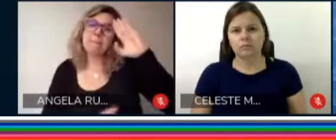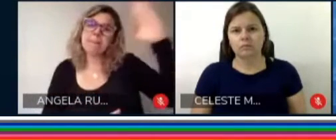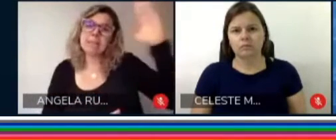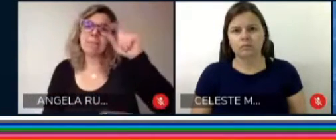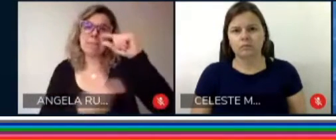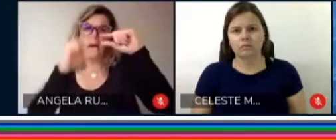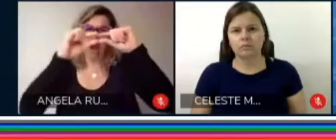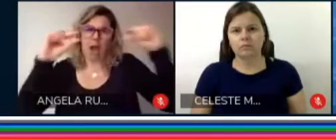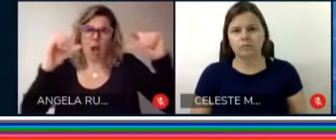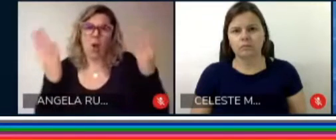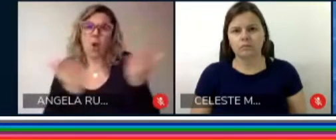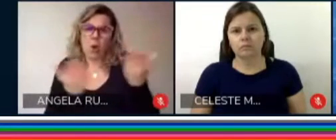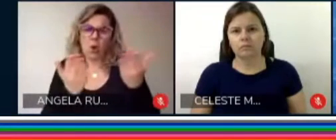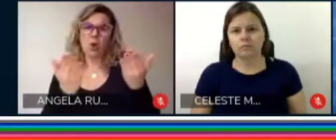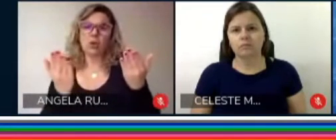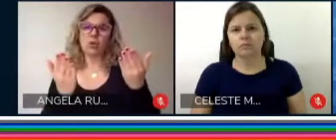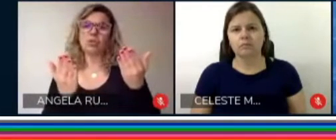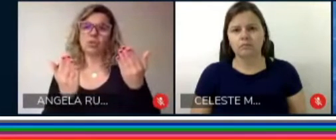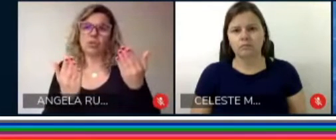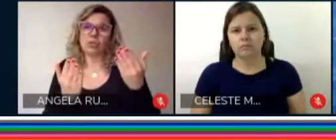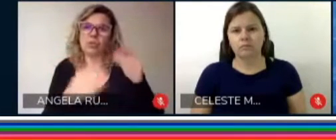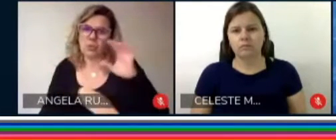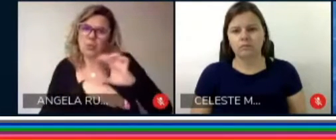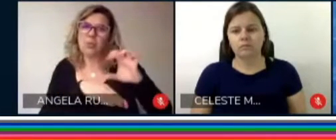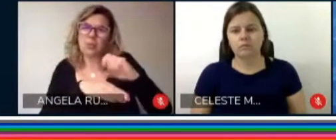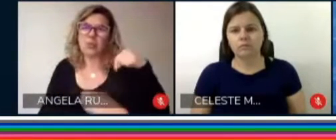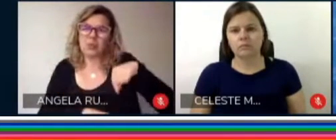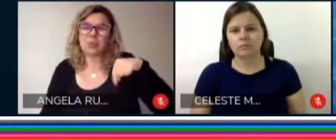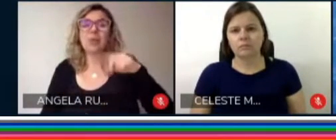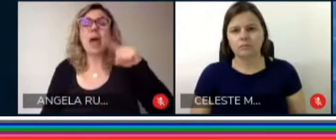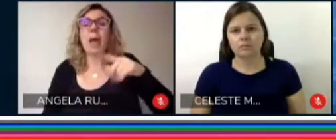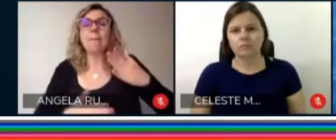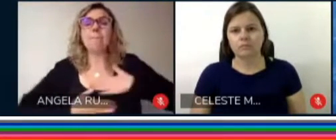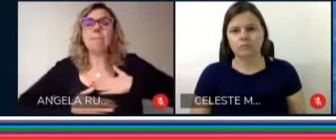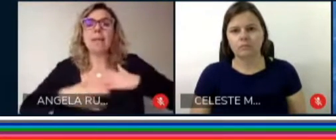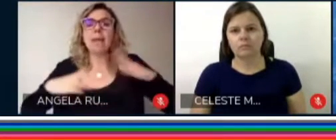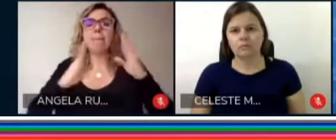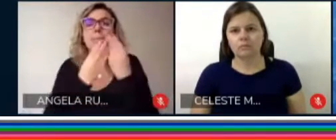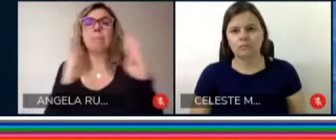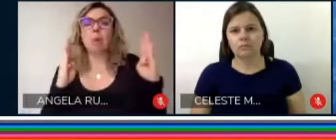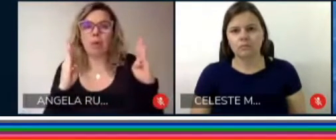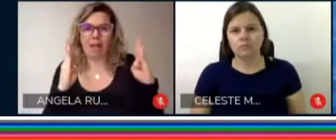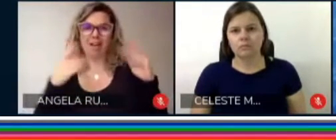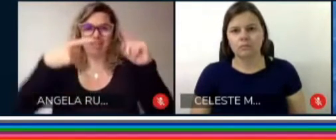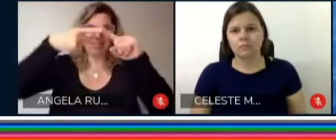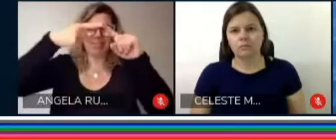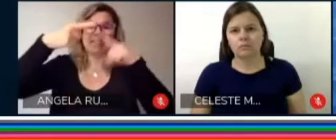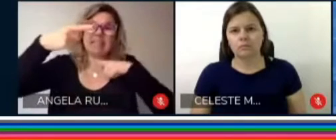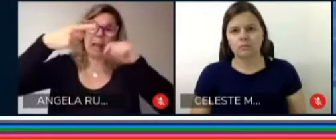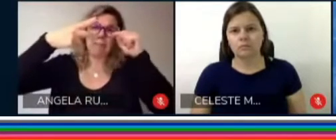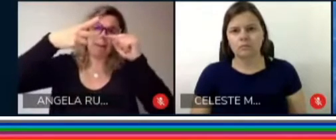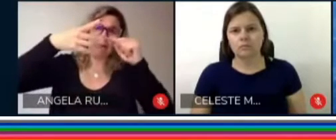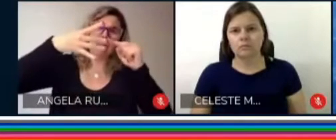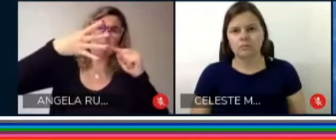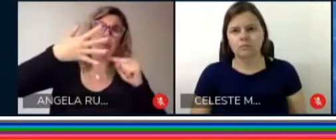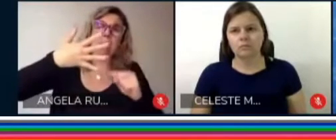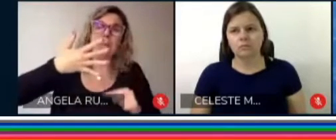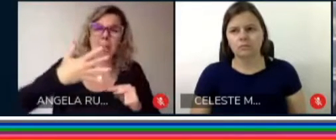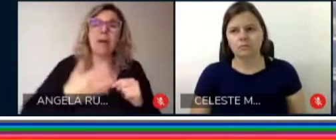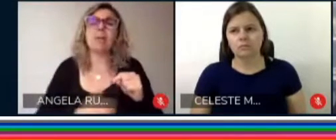delas hoje, no nosso curso, né, é minha biblioteca, nós temos outras bases de dados